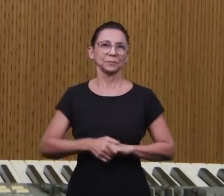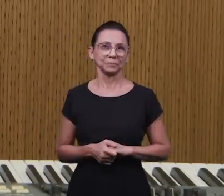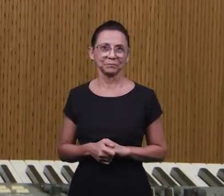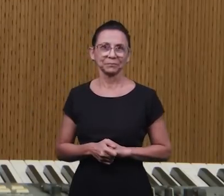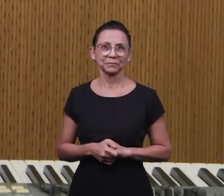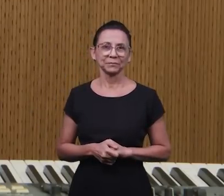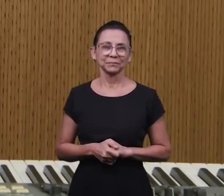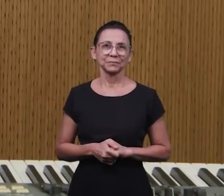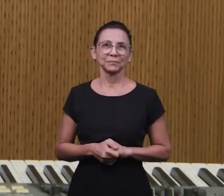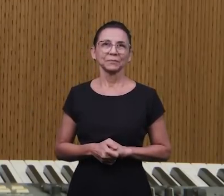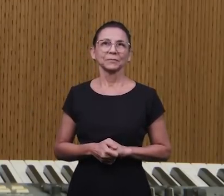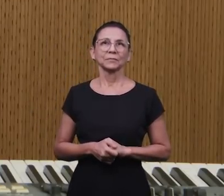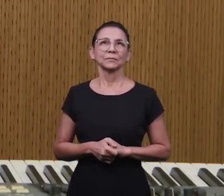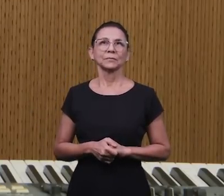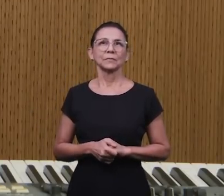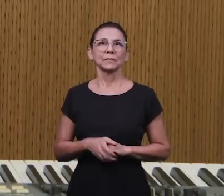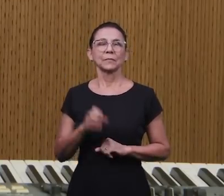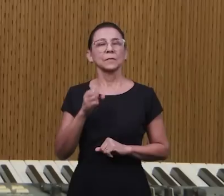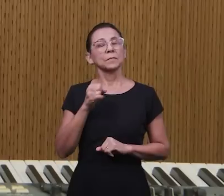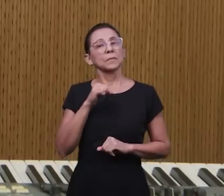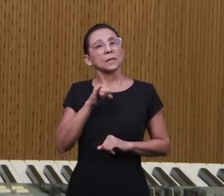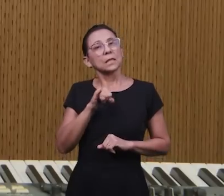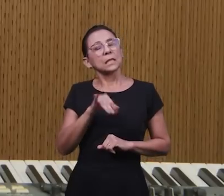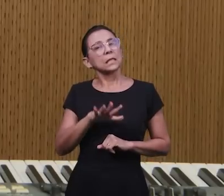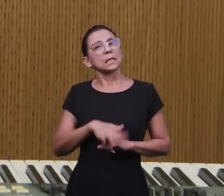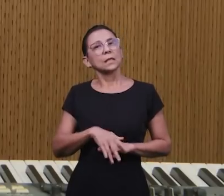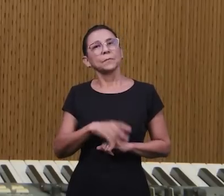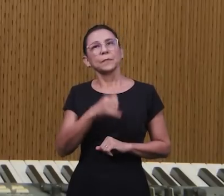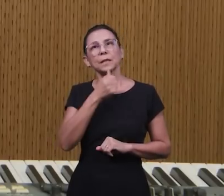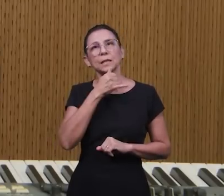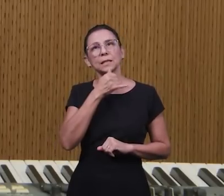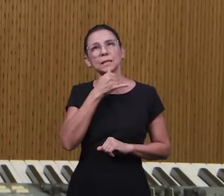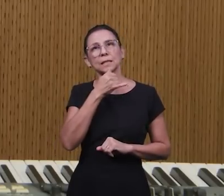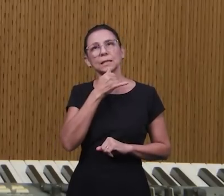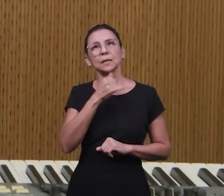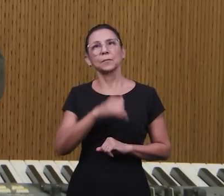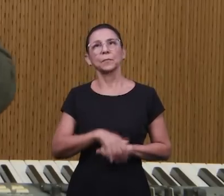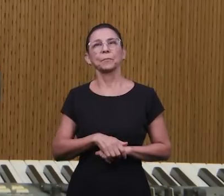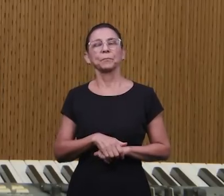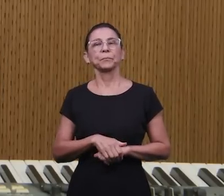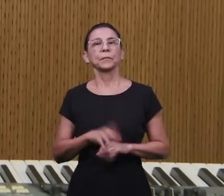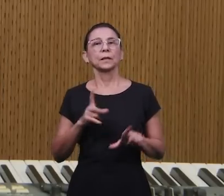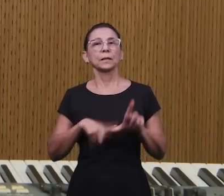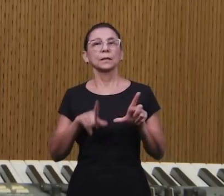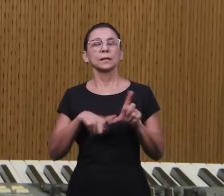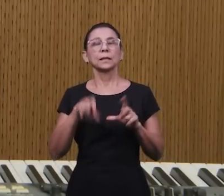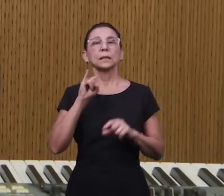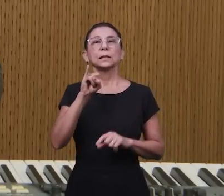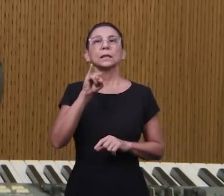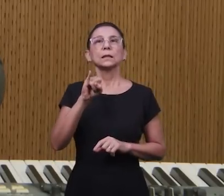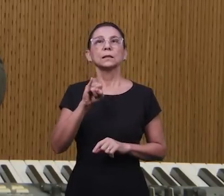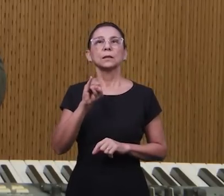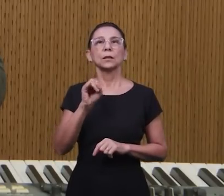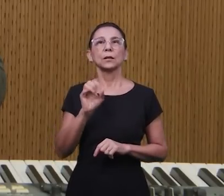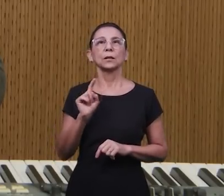Mudei para E. Se eu quero mudar para I, o que eu preciso fazer? Ajustar esses articuladores.